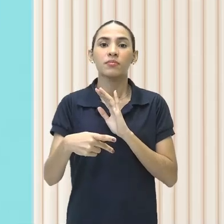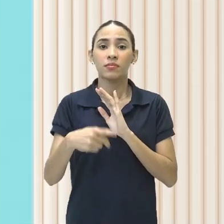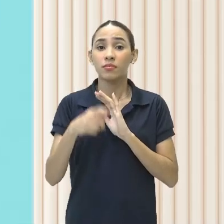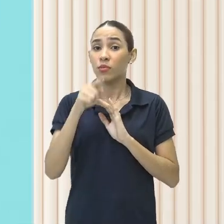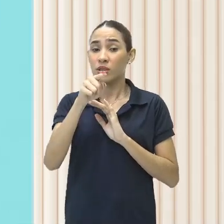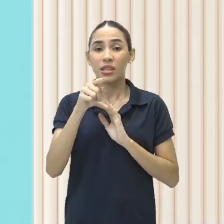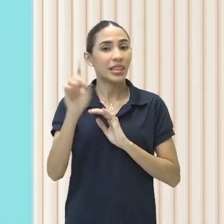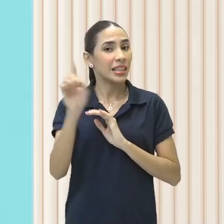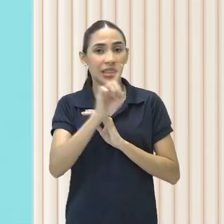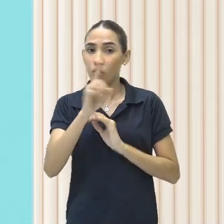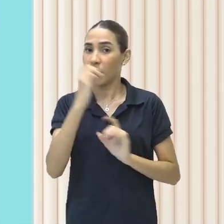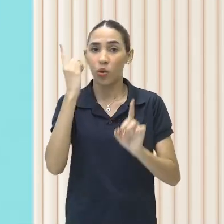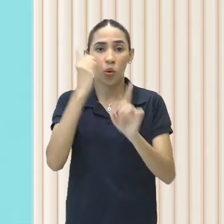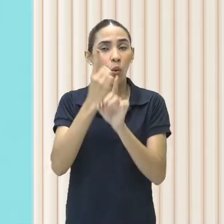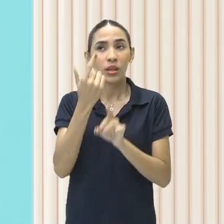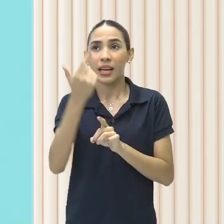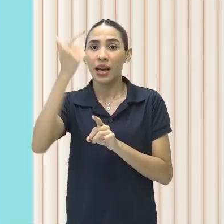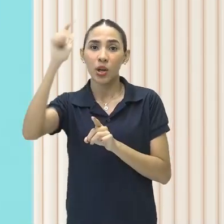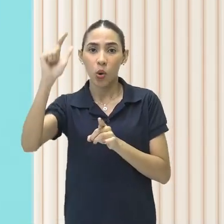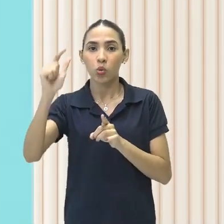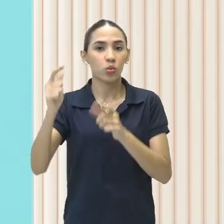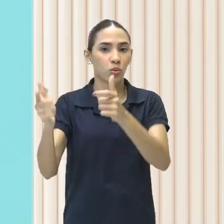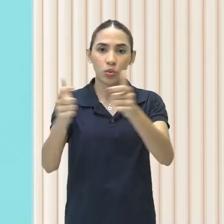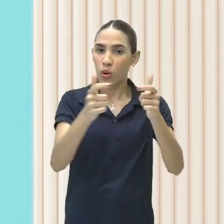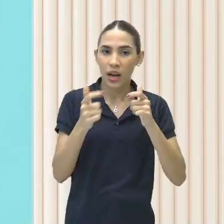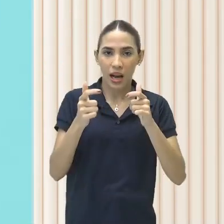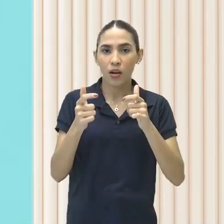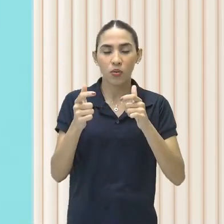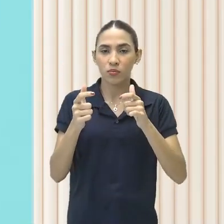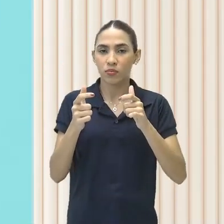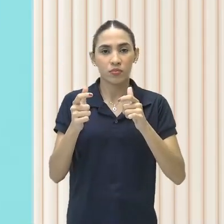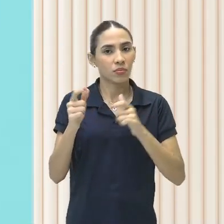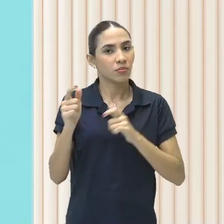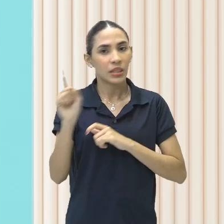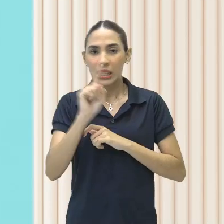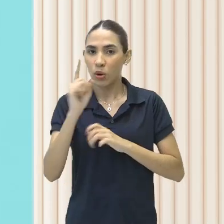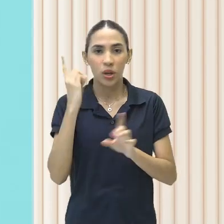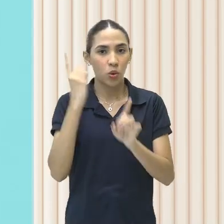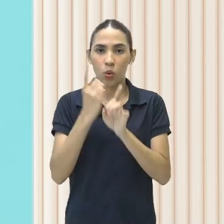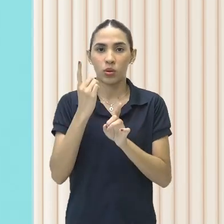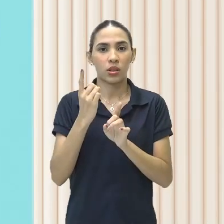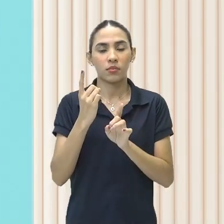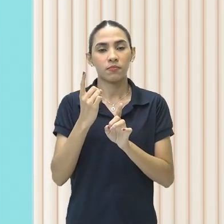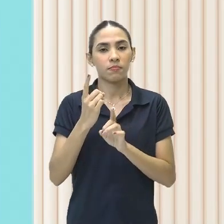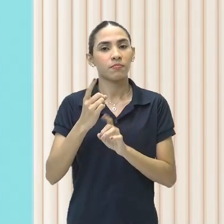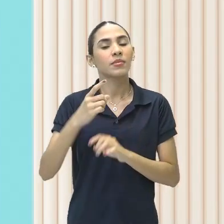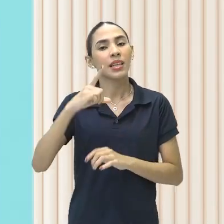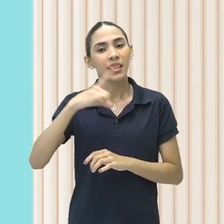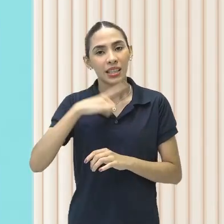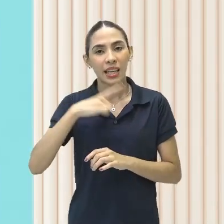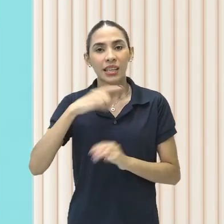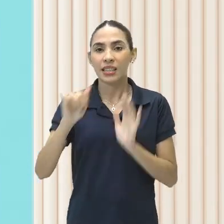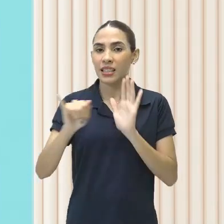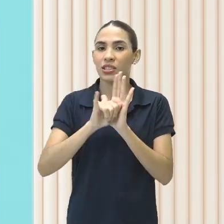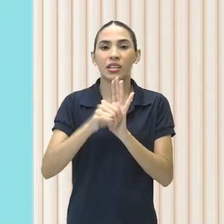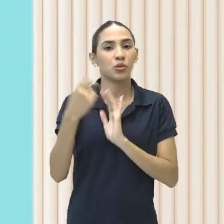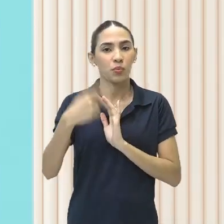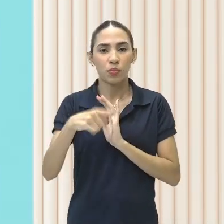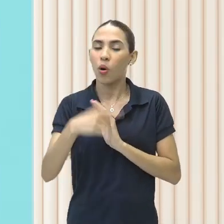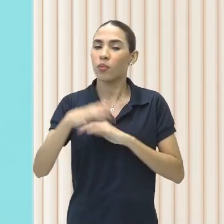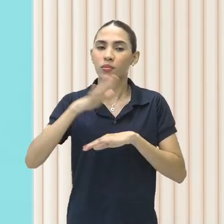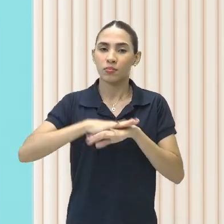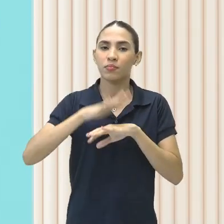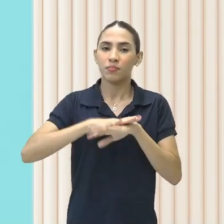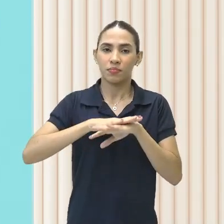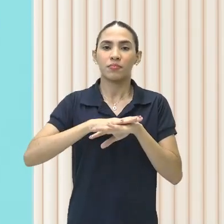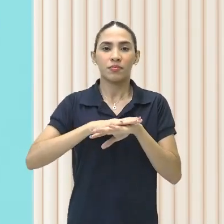você não encontra, né, em outras cirandas, né, outras manifestações folclóricas do Amazonas, elas têm essa identidade própria por